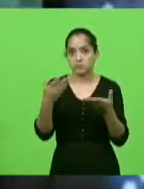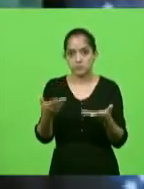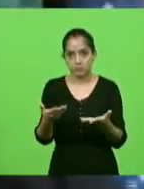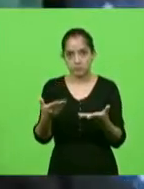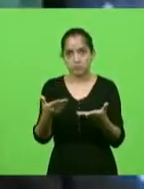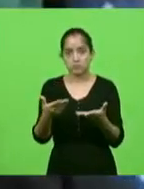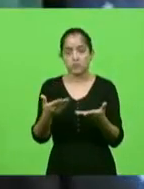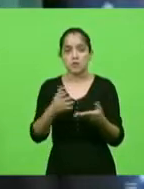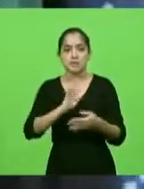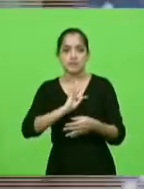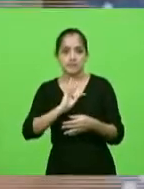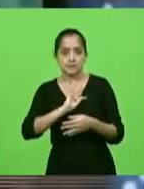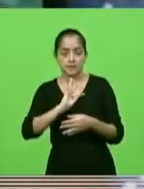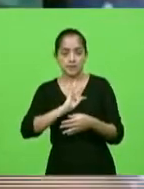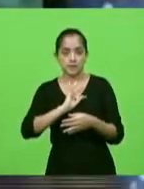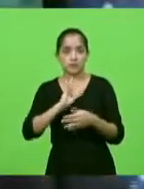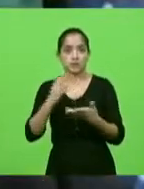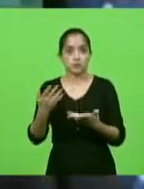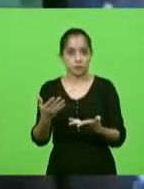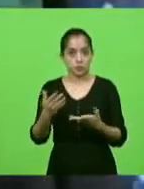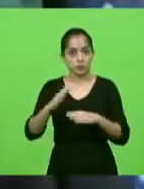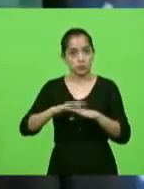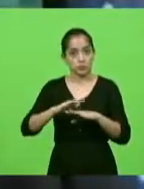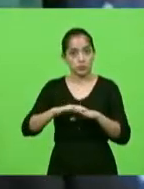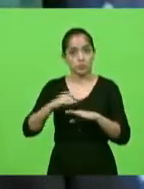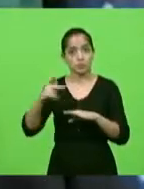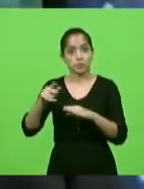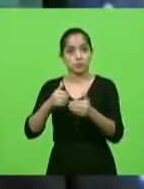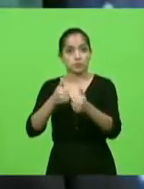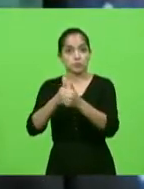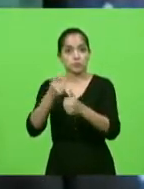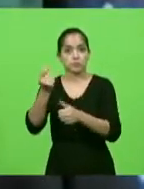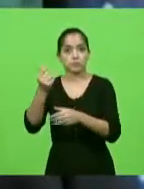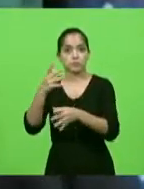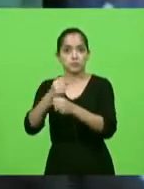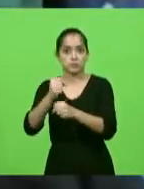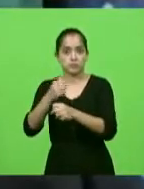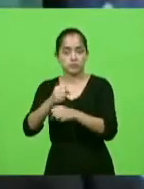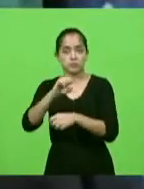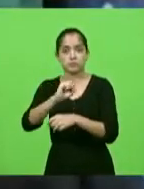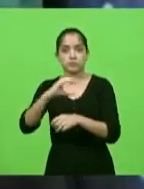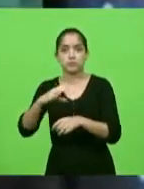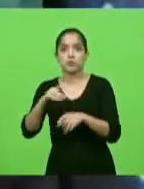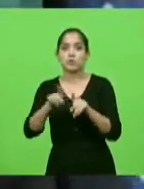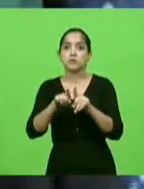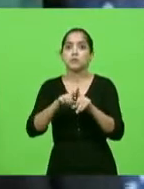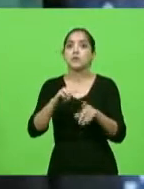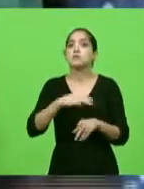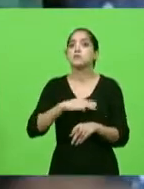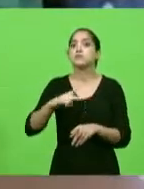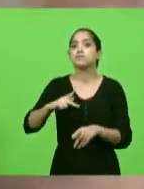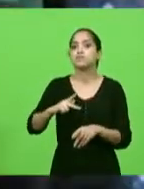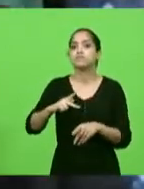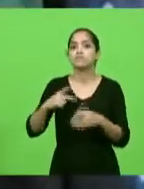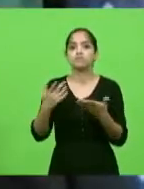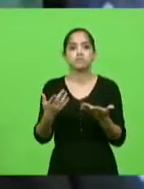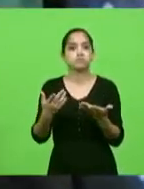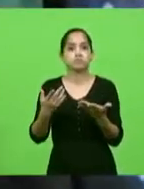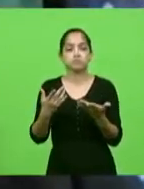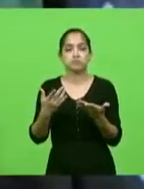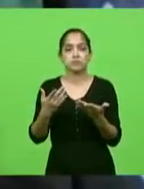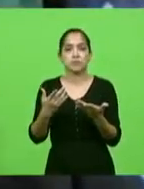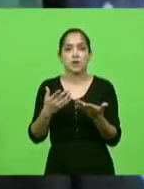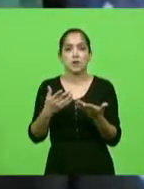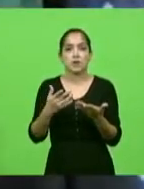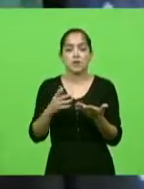pelos órgãos técnicos e jurídicos, tanto do próprio Tribunal de Contas do Estado, quanto do Ministério Público, dentre outros, não foram no sentido